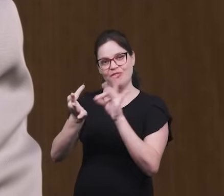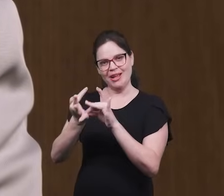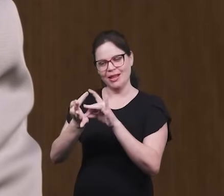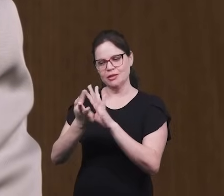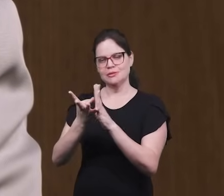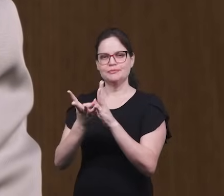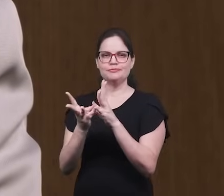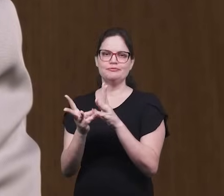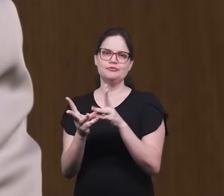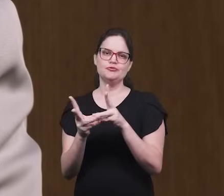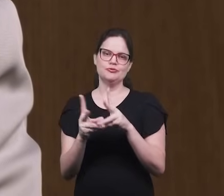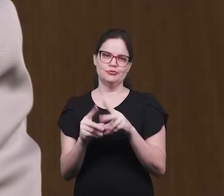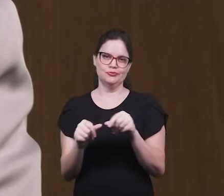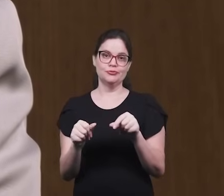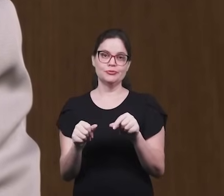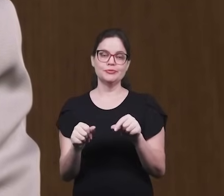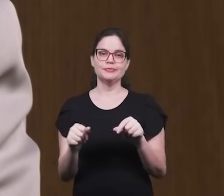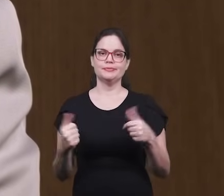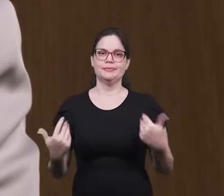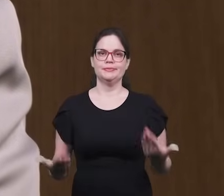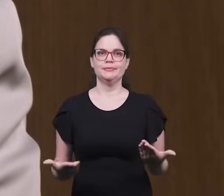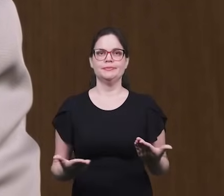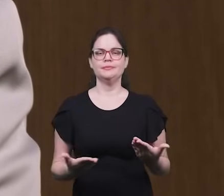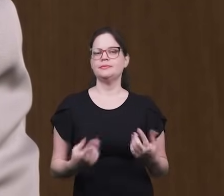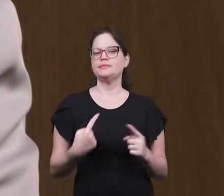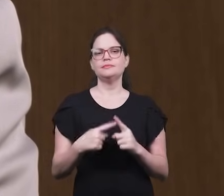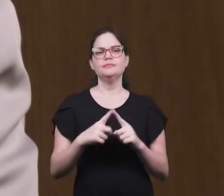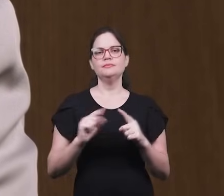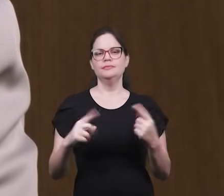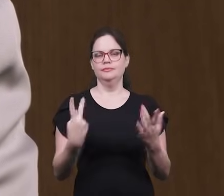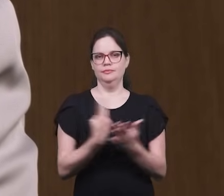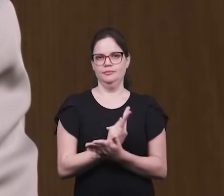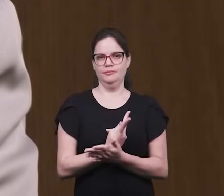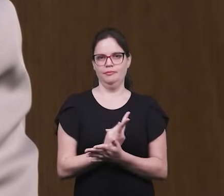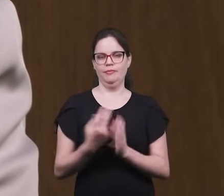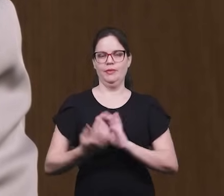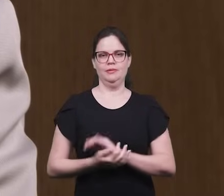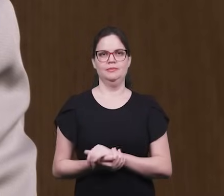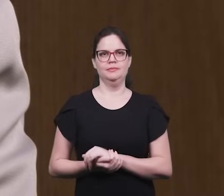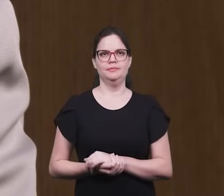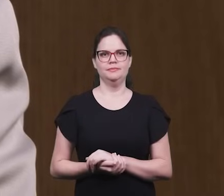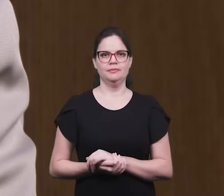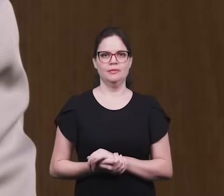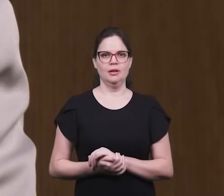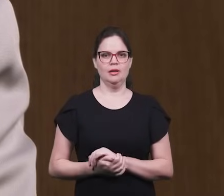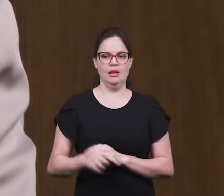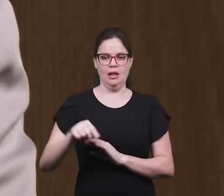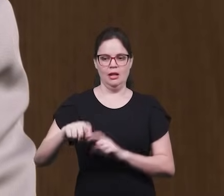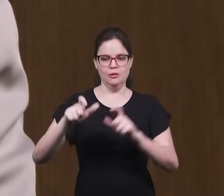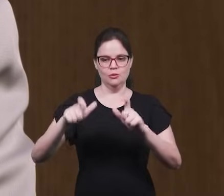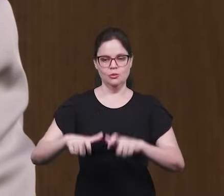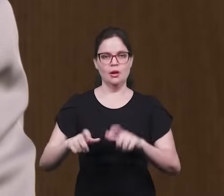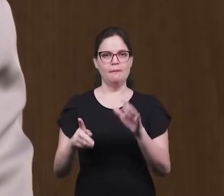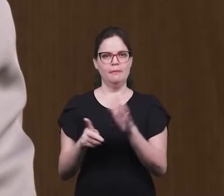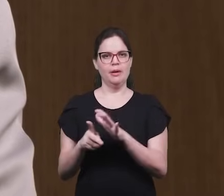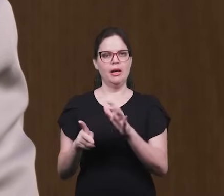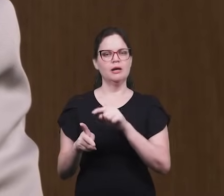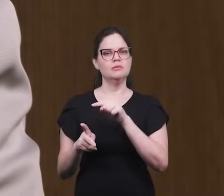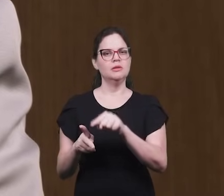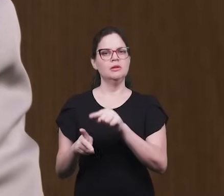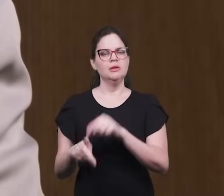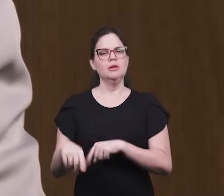exatamente um dos motivos foi porque essa situação levou a cidade de Pérgamo, né,